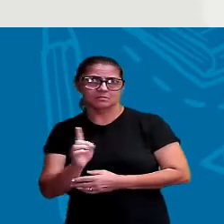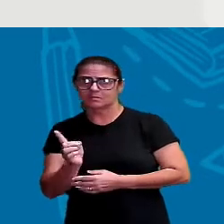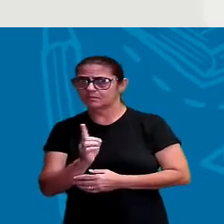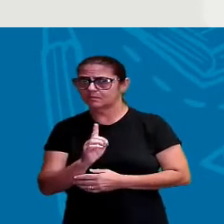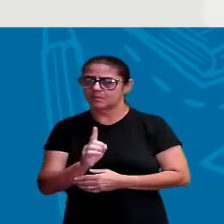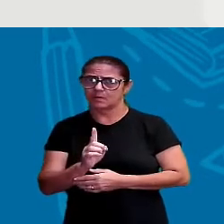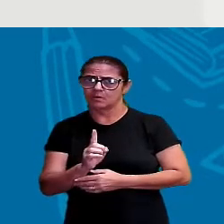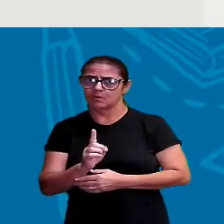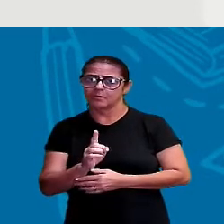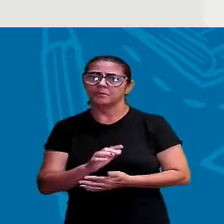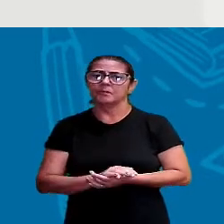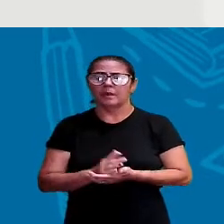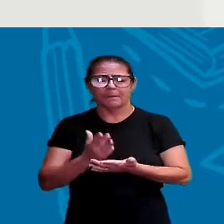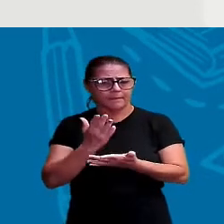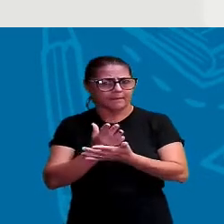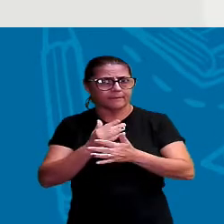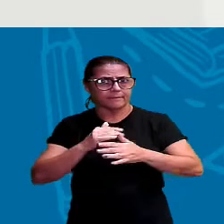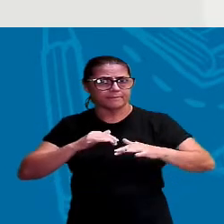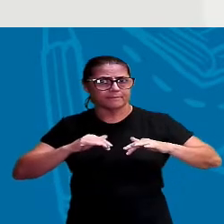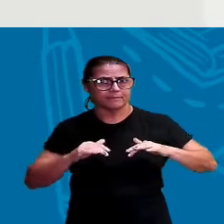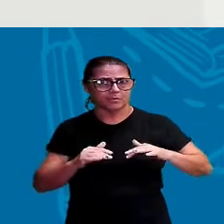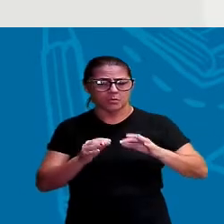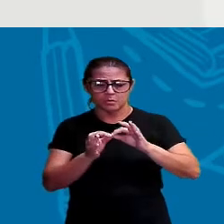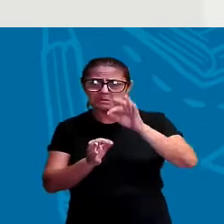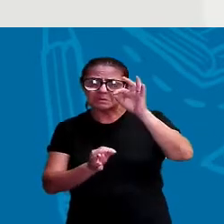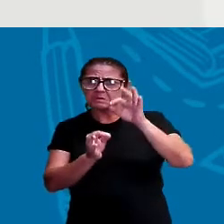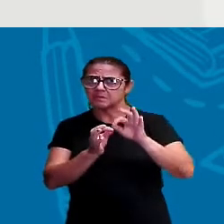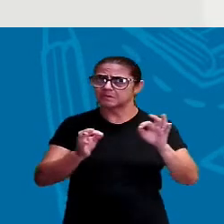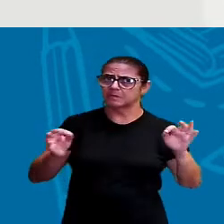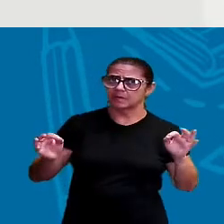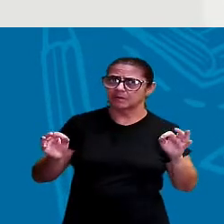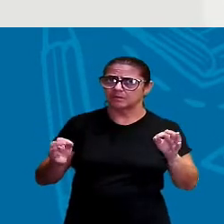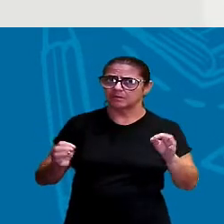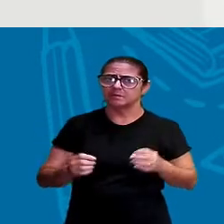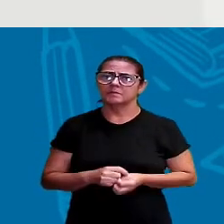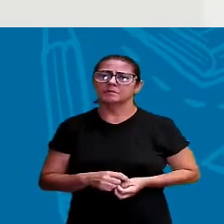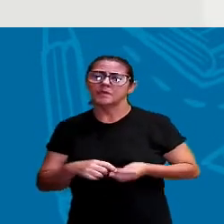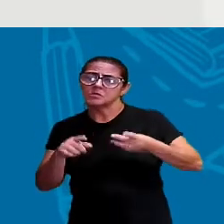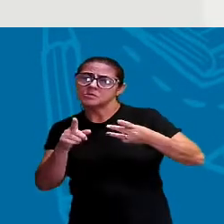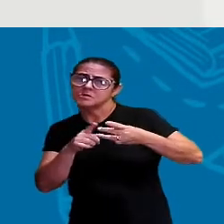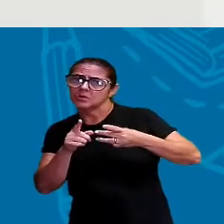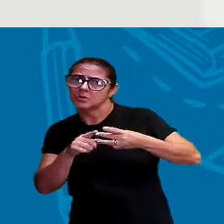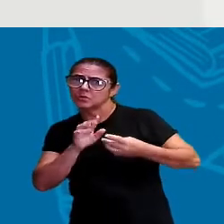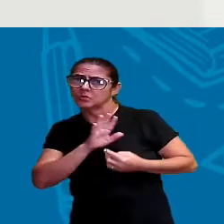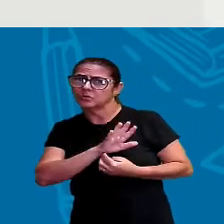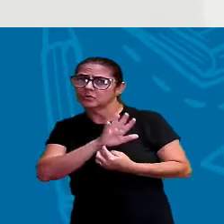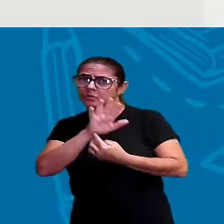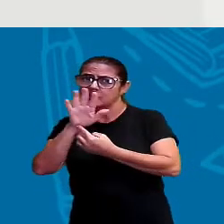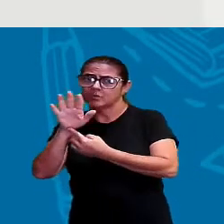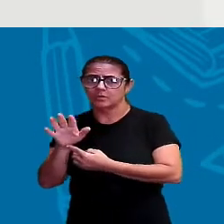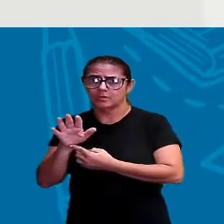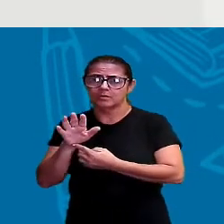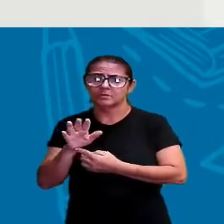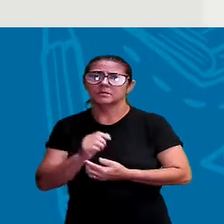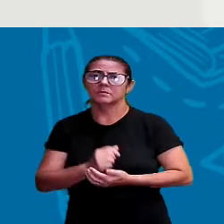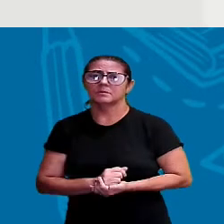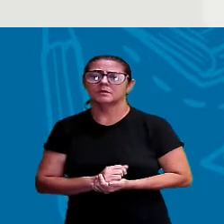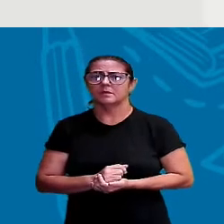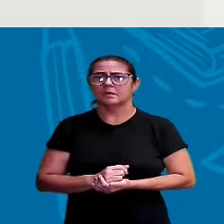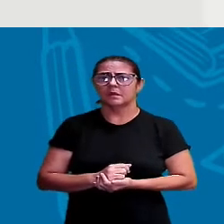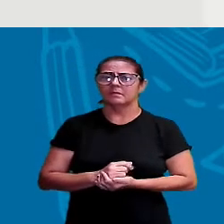não tem isso aí. Então, a gente vai ver no segundo ponto aí na telinha que apresenta 3 a